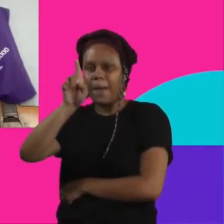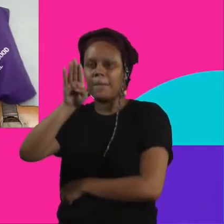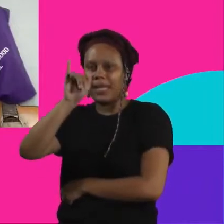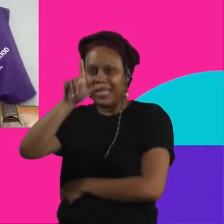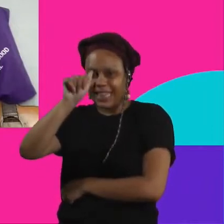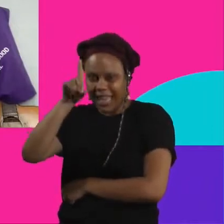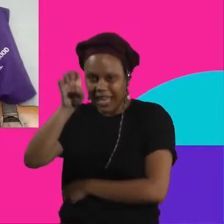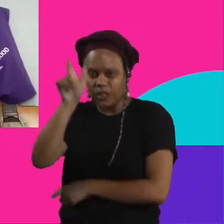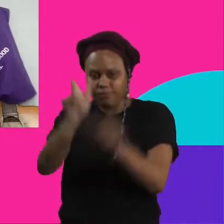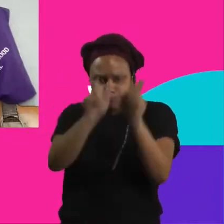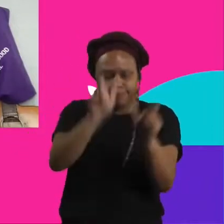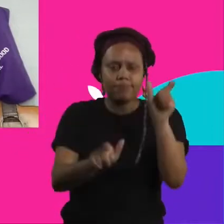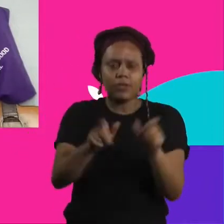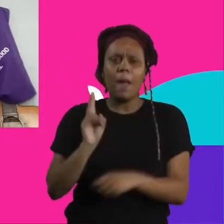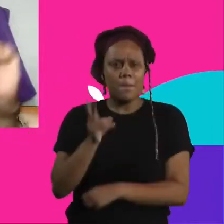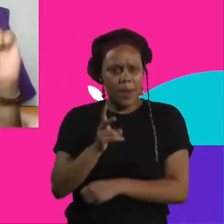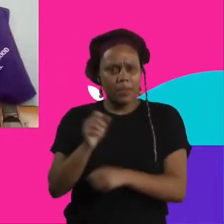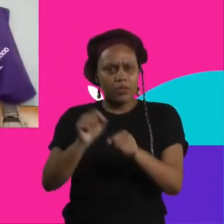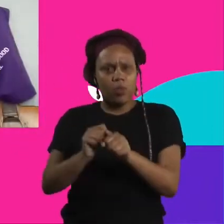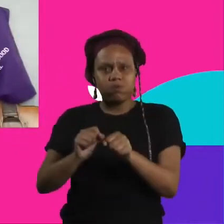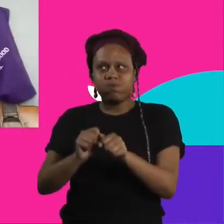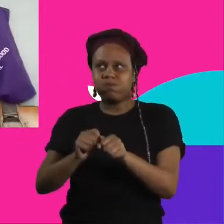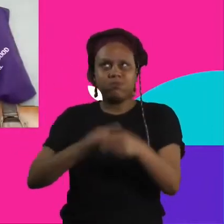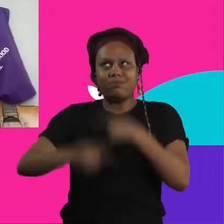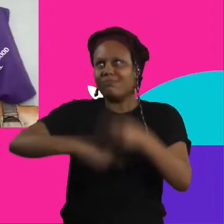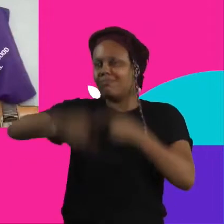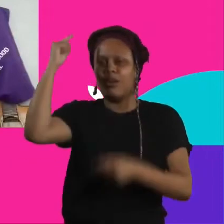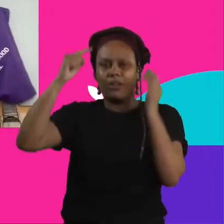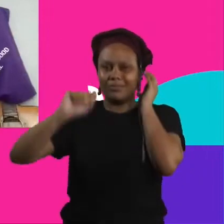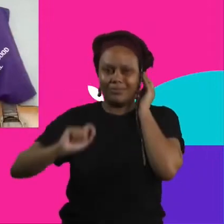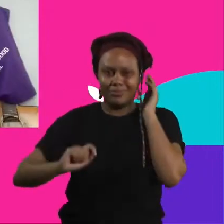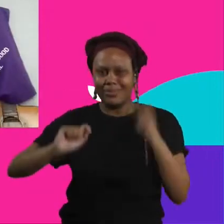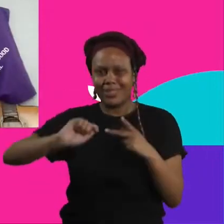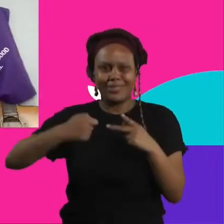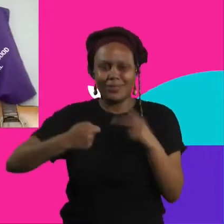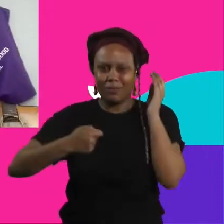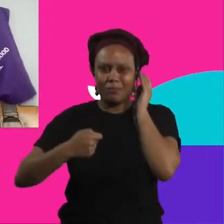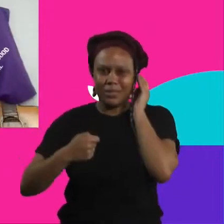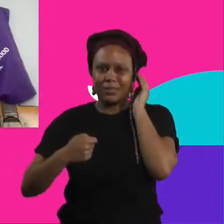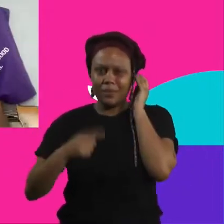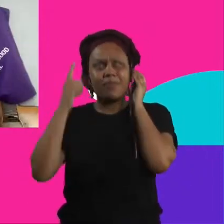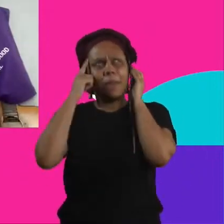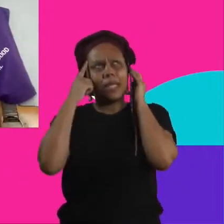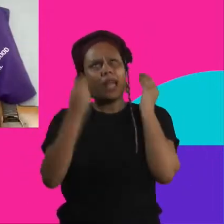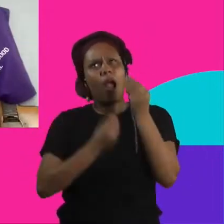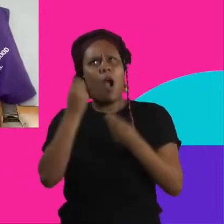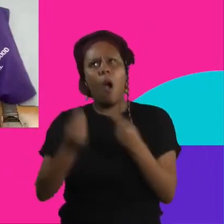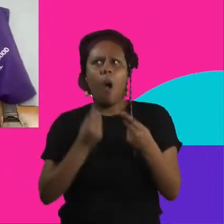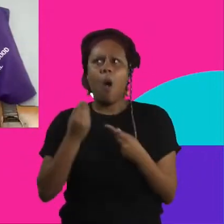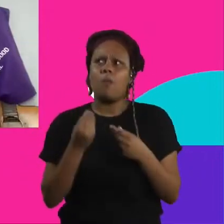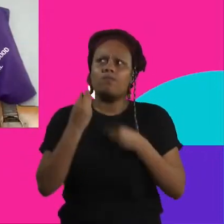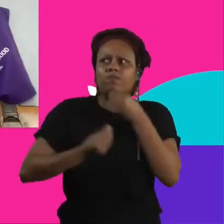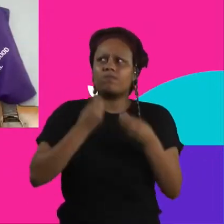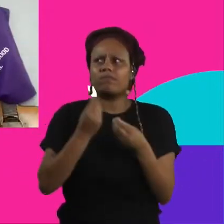foi um sucesso, né? Então acho que é importante sublinhar, né, esse sucesso do Pix, em que contexto ele aconteceu, mas ele é